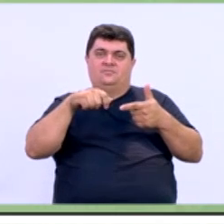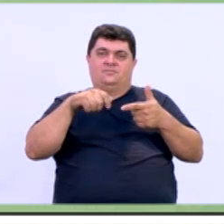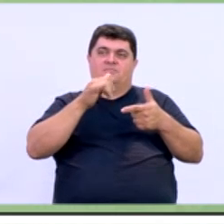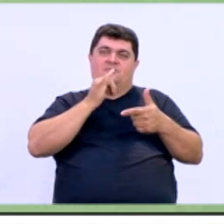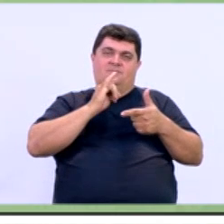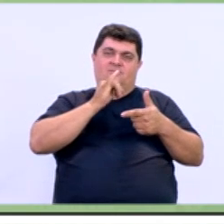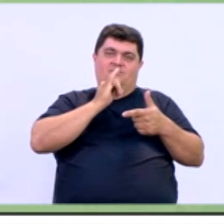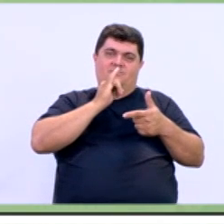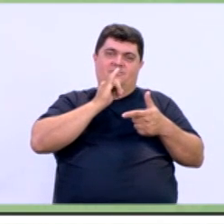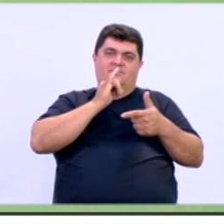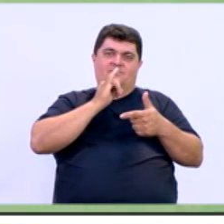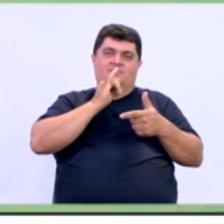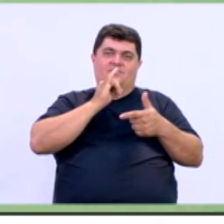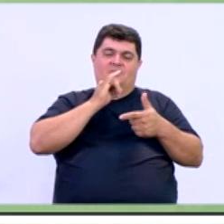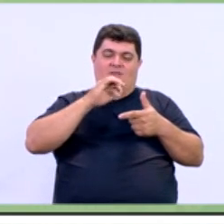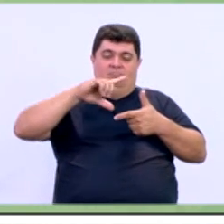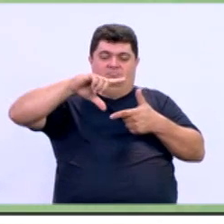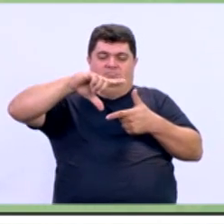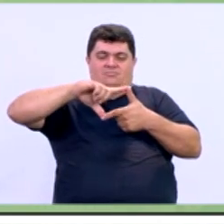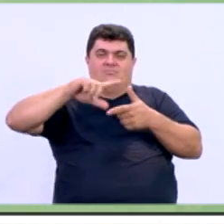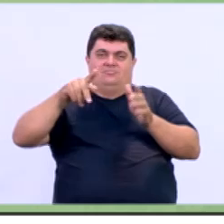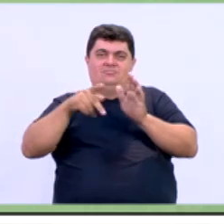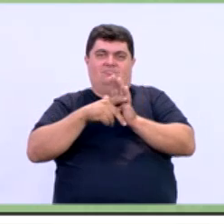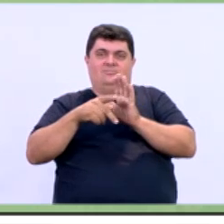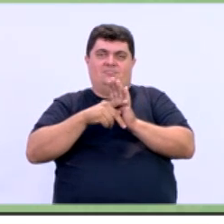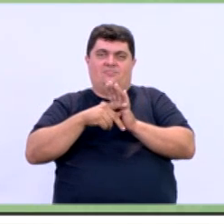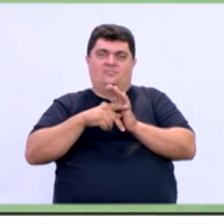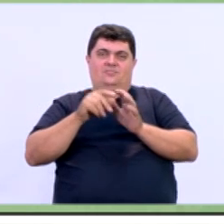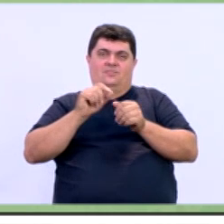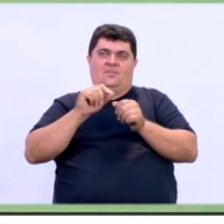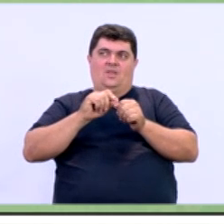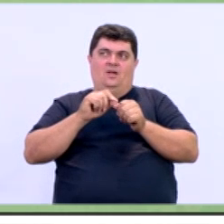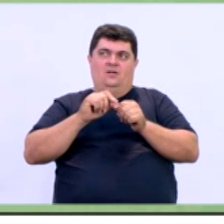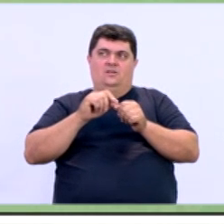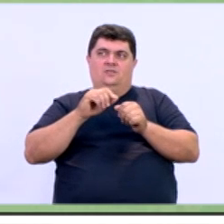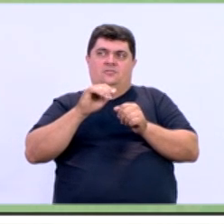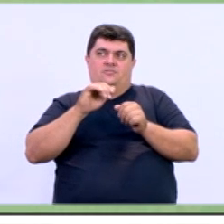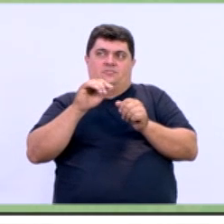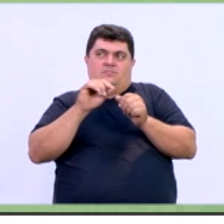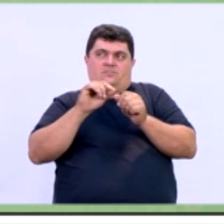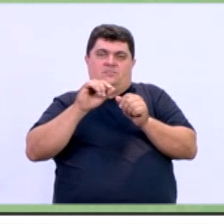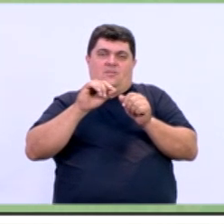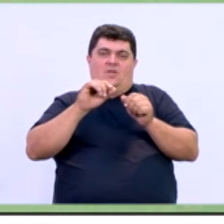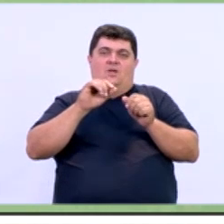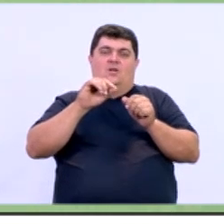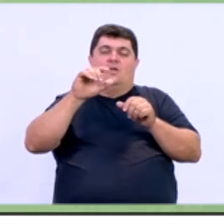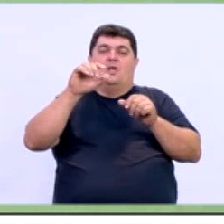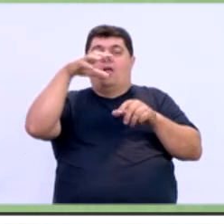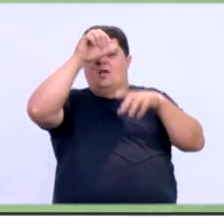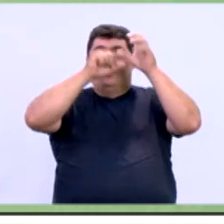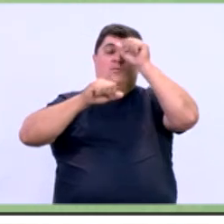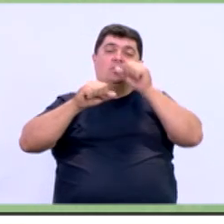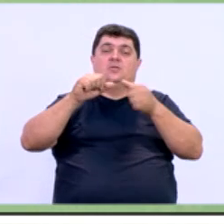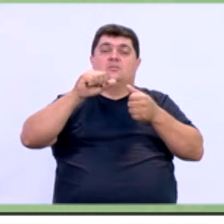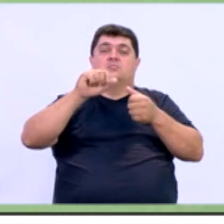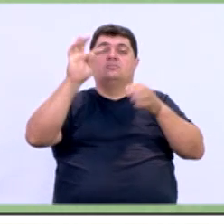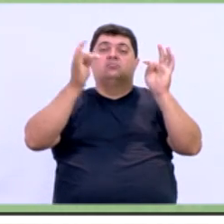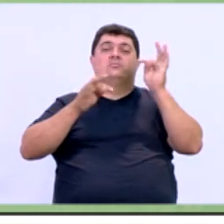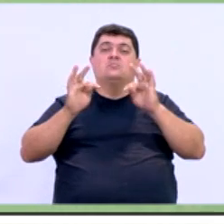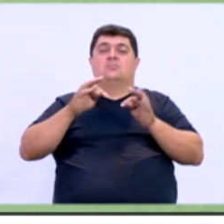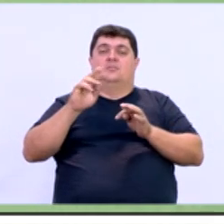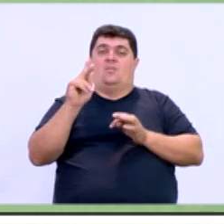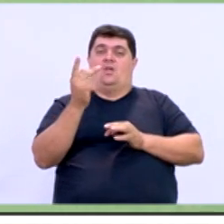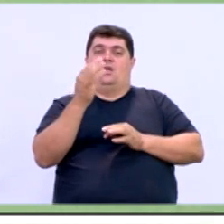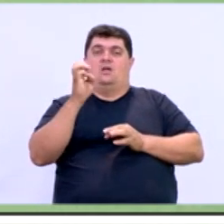aqui, nós estamos fazendo um checkbox com as tecnologias que nós aprendemos, que é